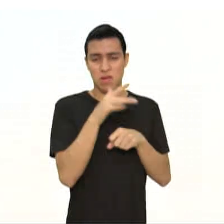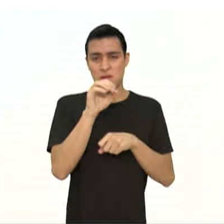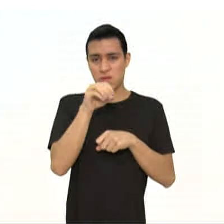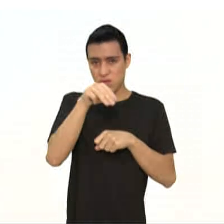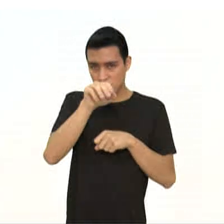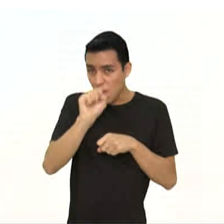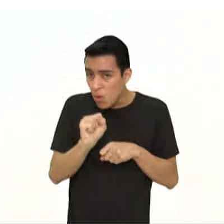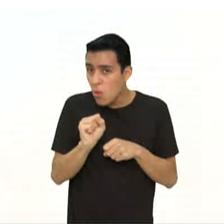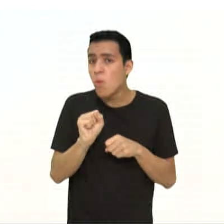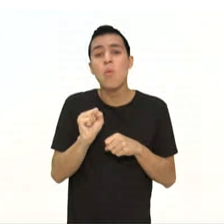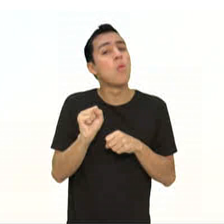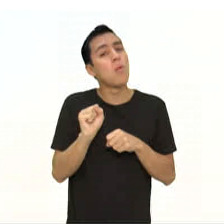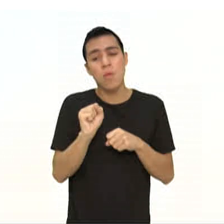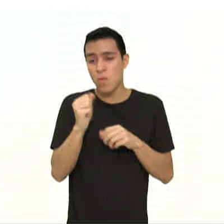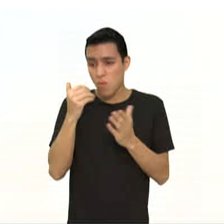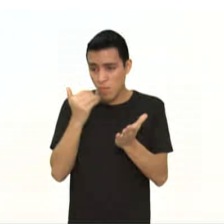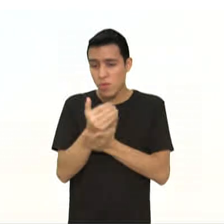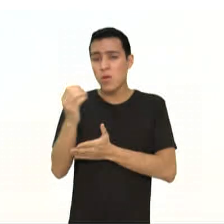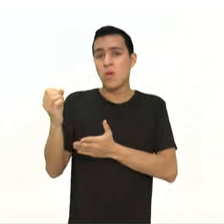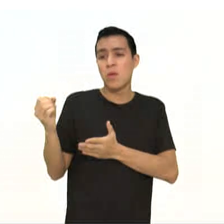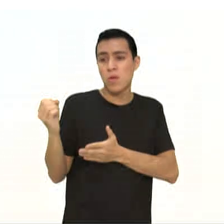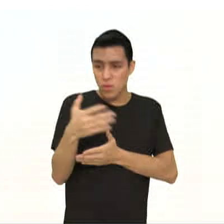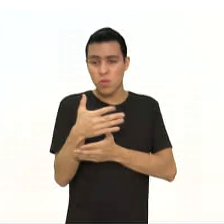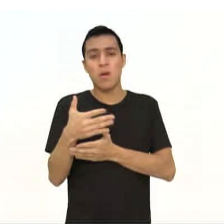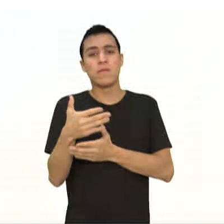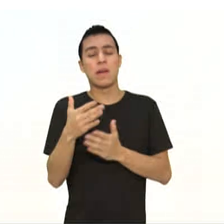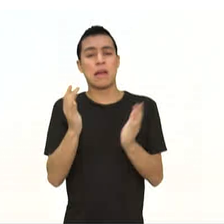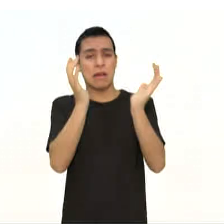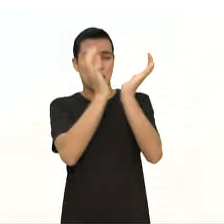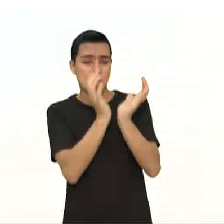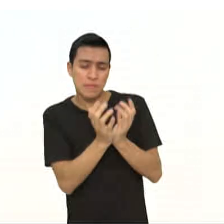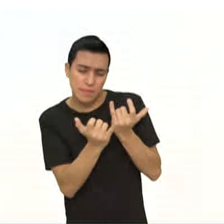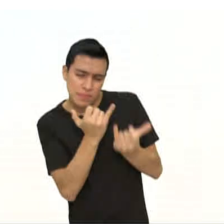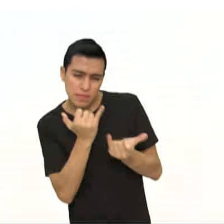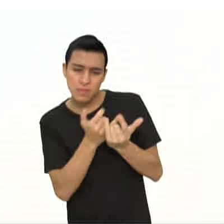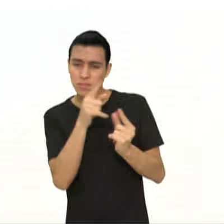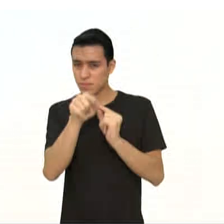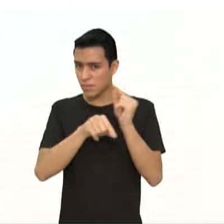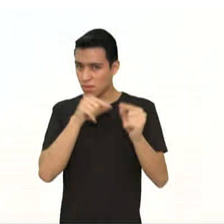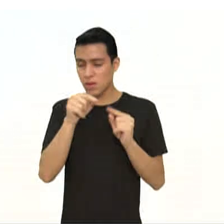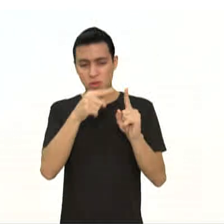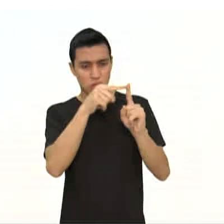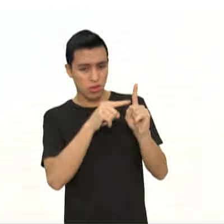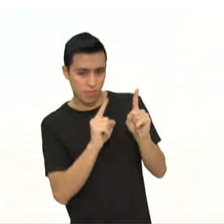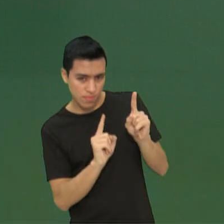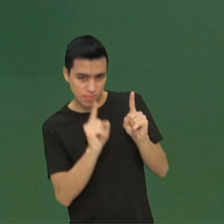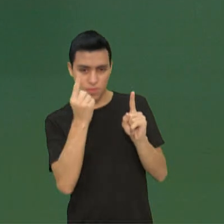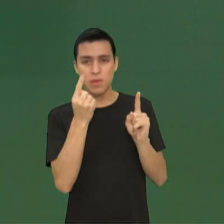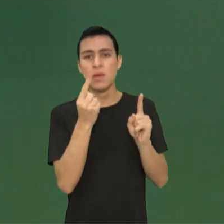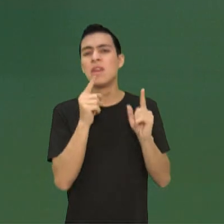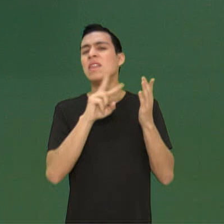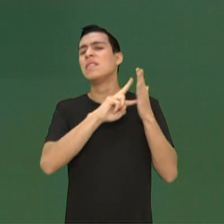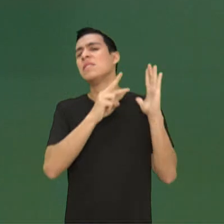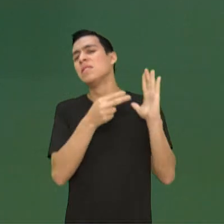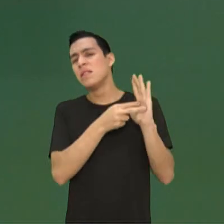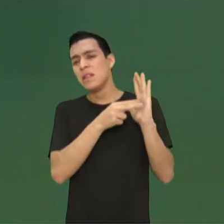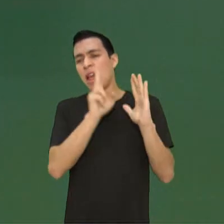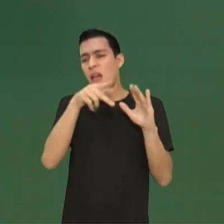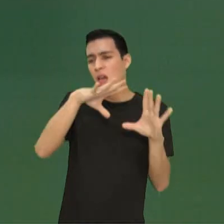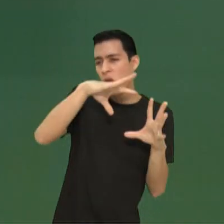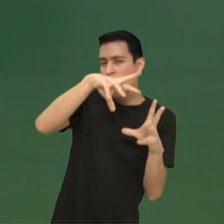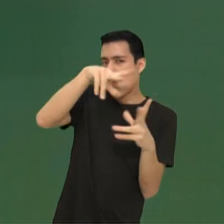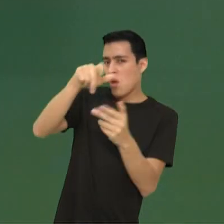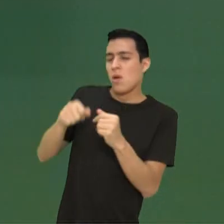Saúde, introduziu uma classificação similar, dividindo as doenças em tipo 1, que seria equivalente às